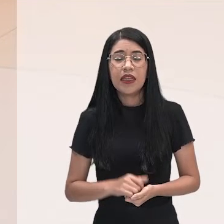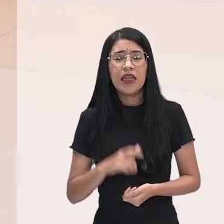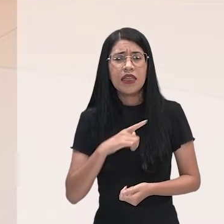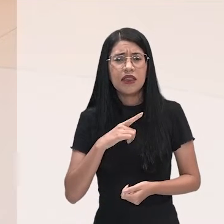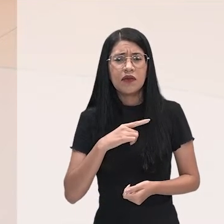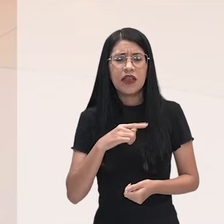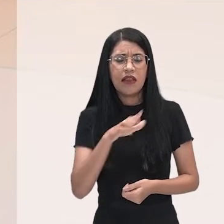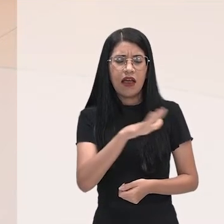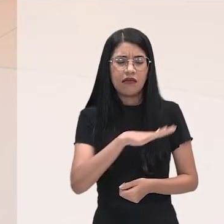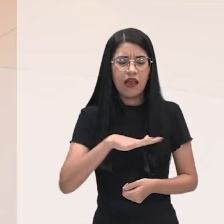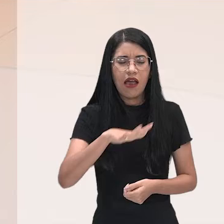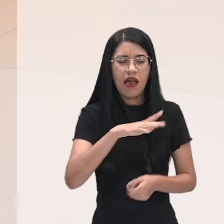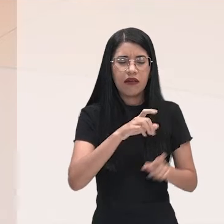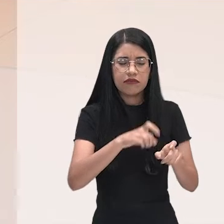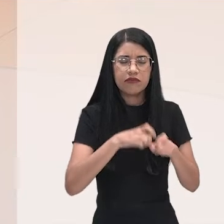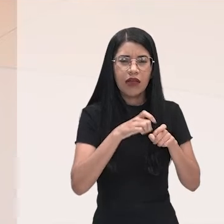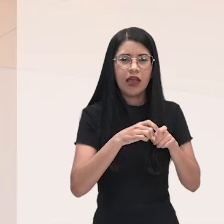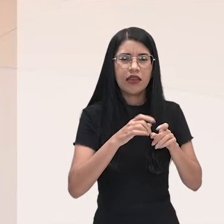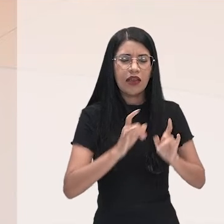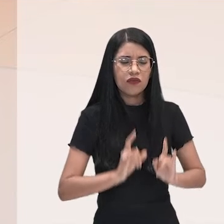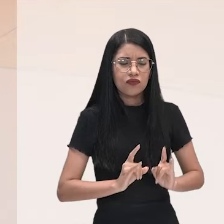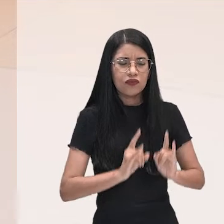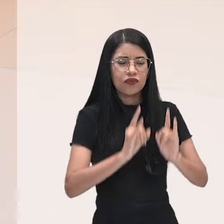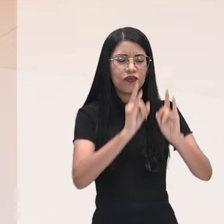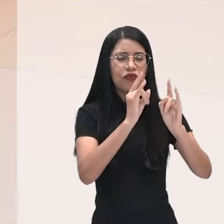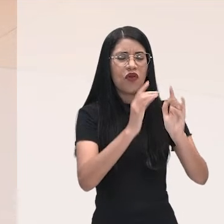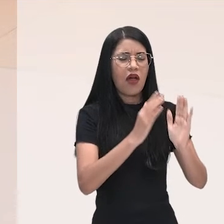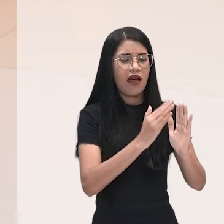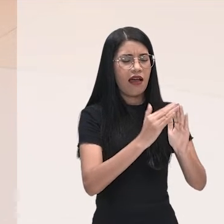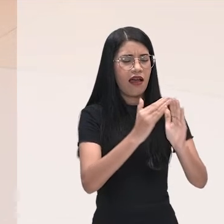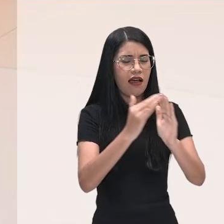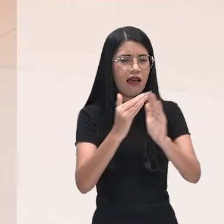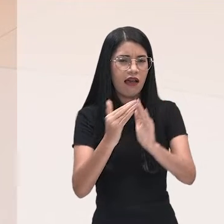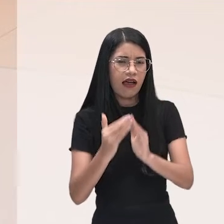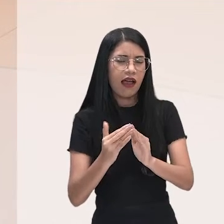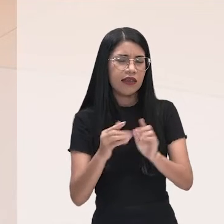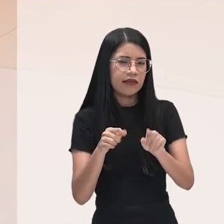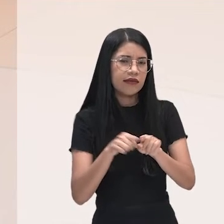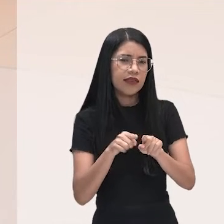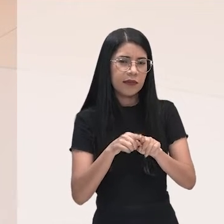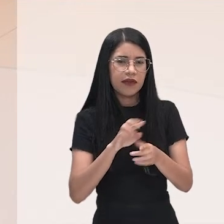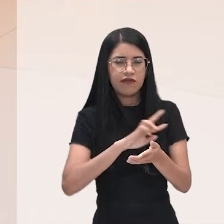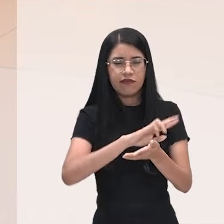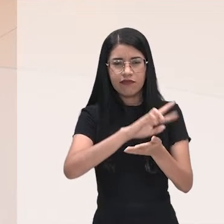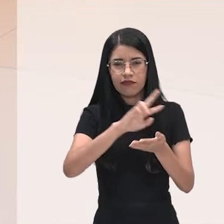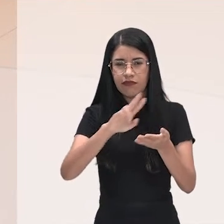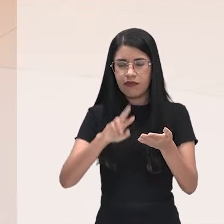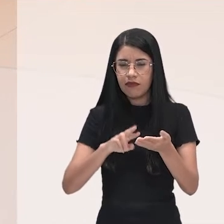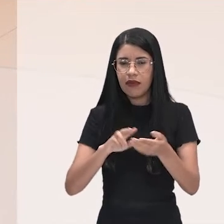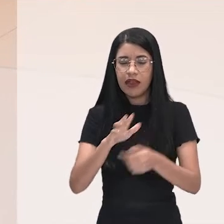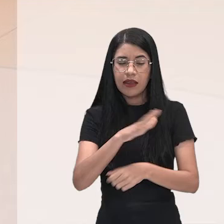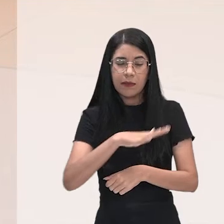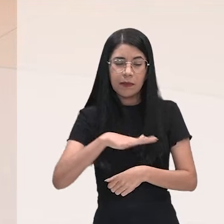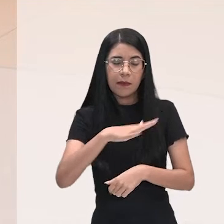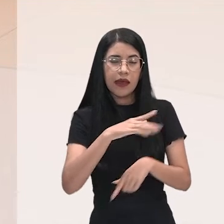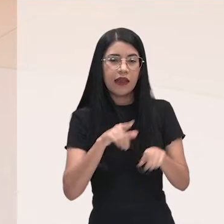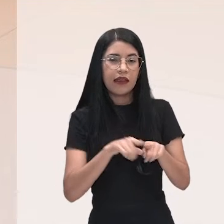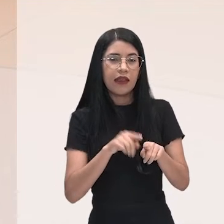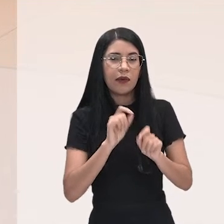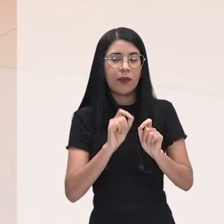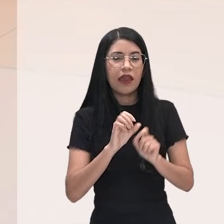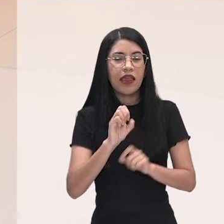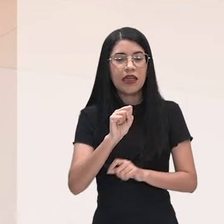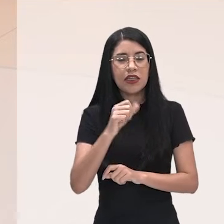na produção também de um espaço geográfico ali do campo, diferente do que a gente tinha anteriormente, tá? Eu tenho